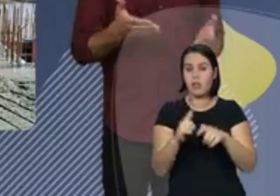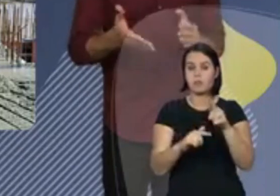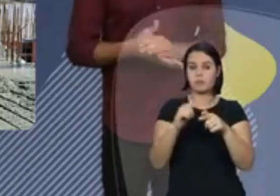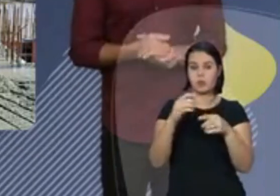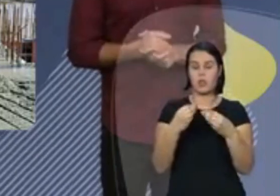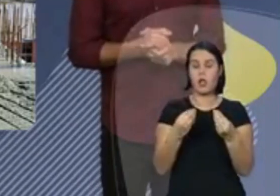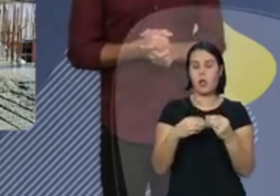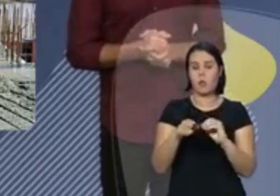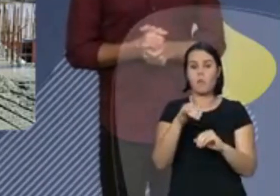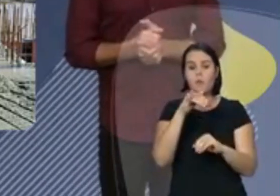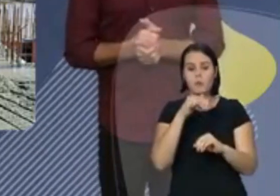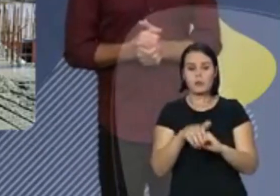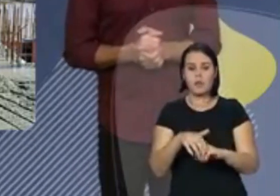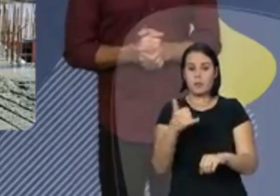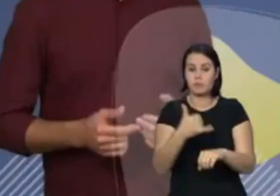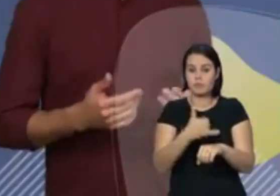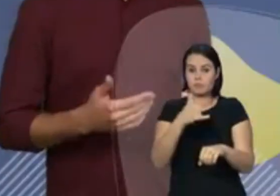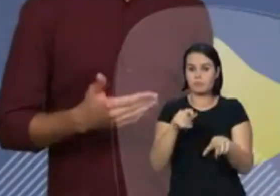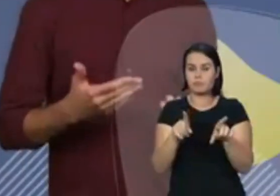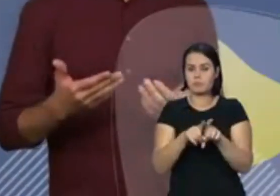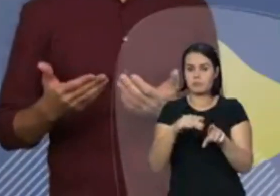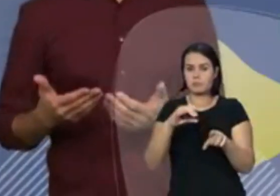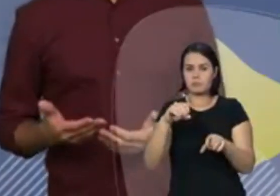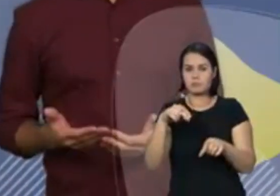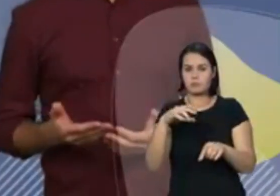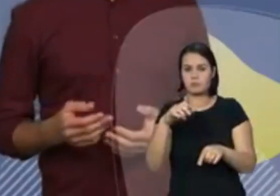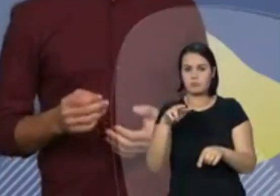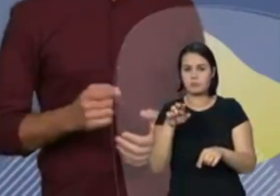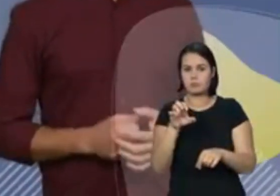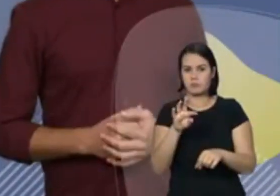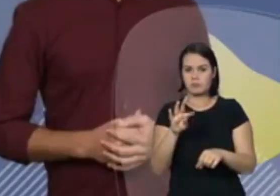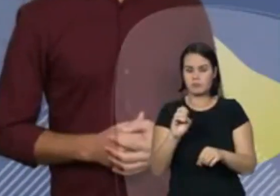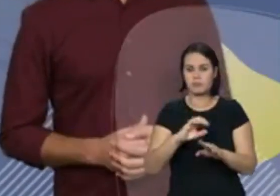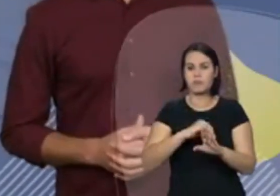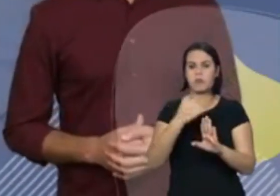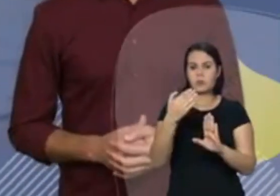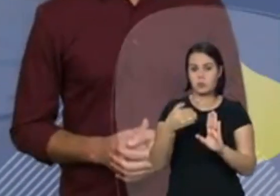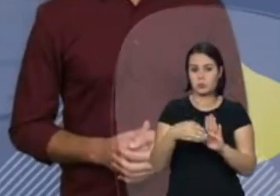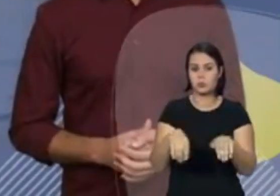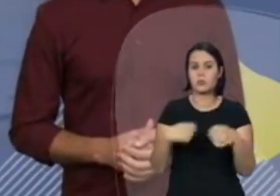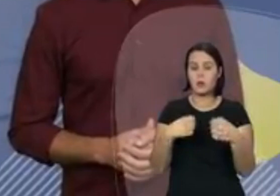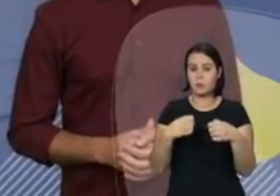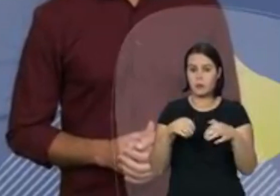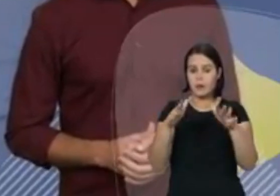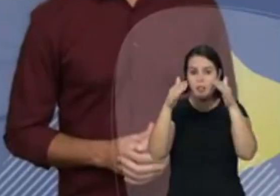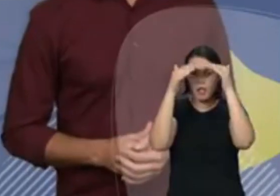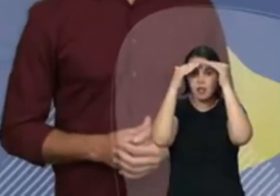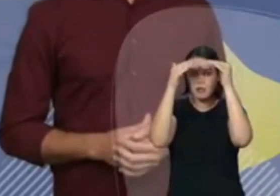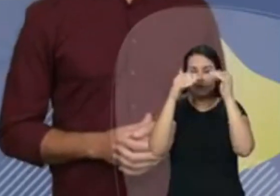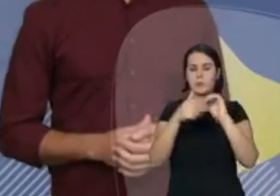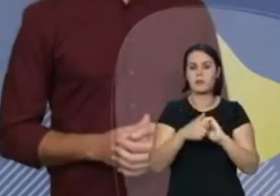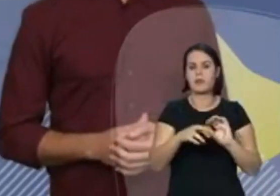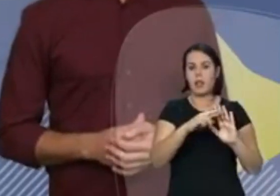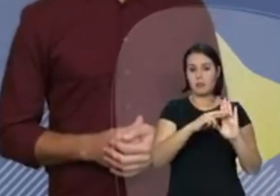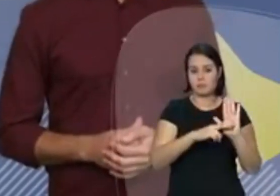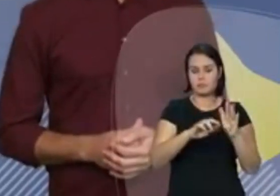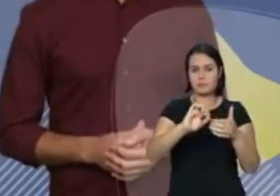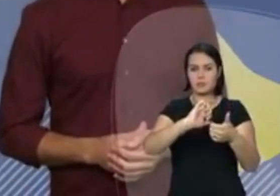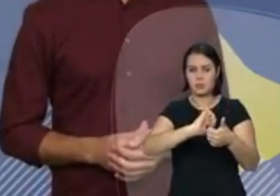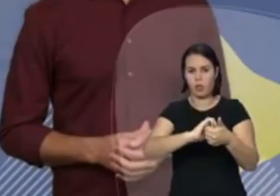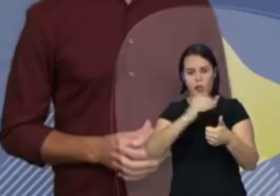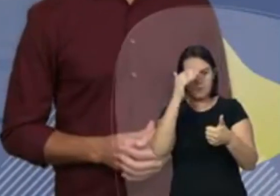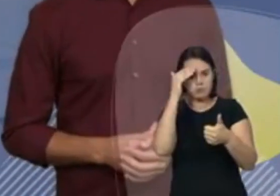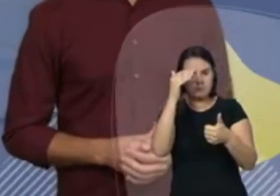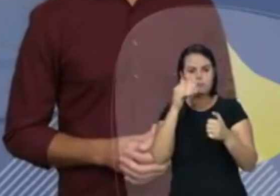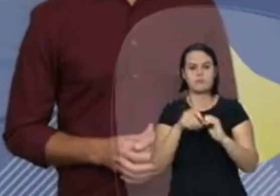concreto, que será utilizada na construção. E todas essas definições devem cumprir os requisitos de qualidade, segundo as normas emitidas